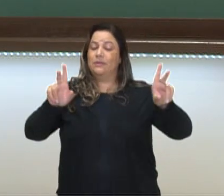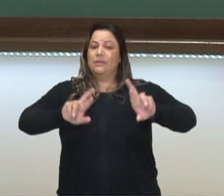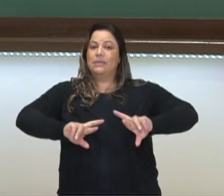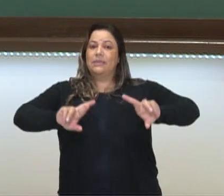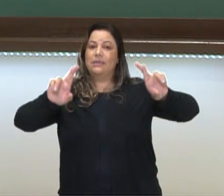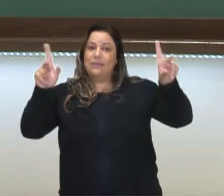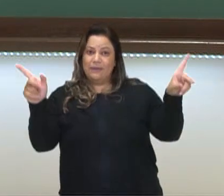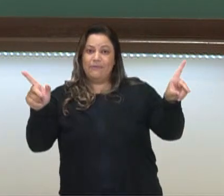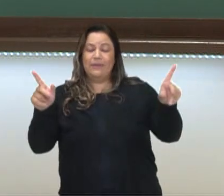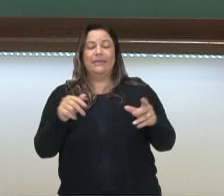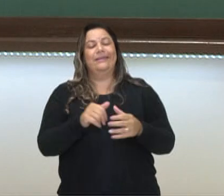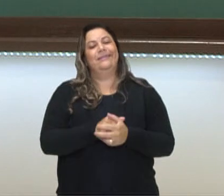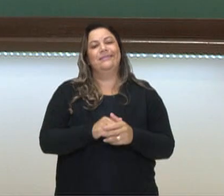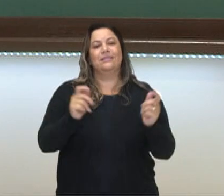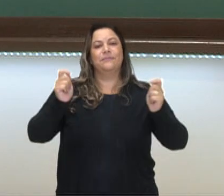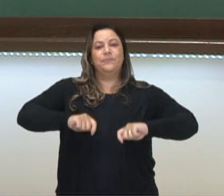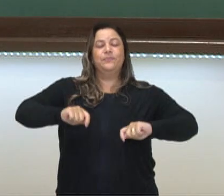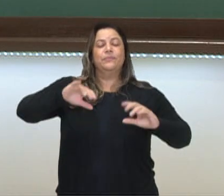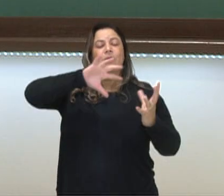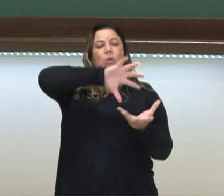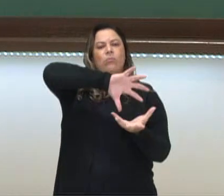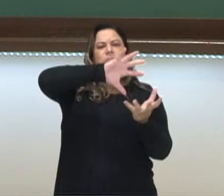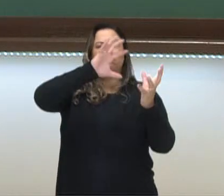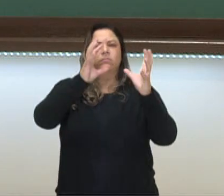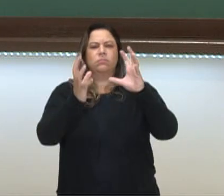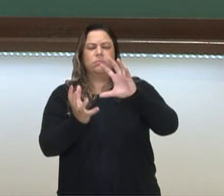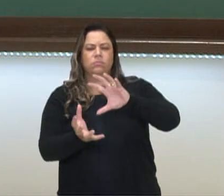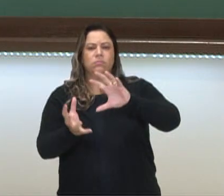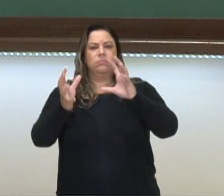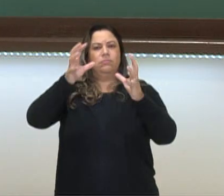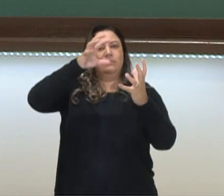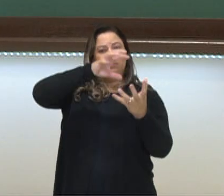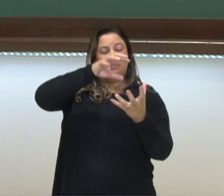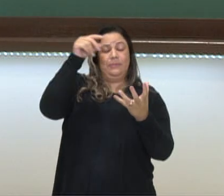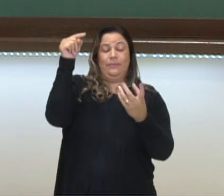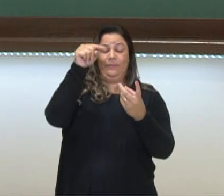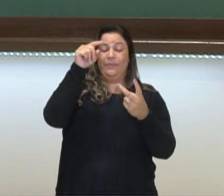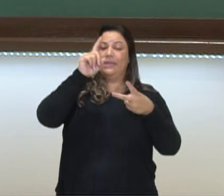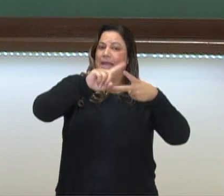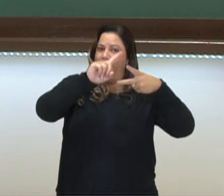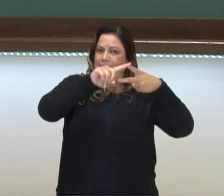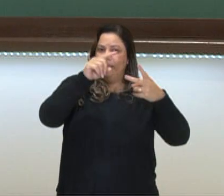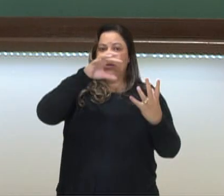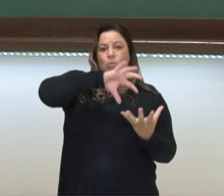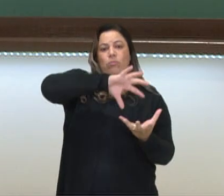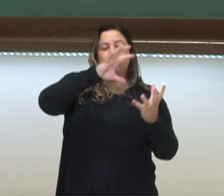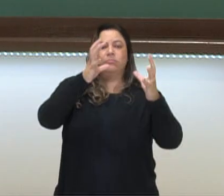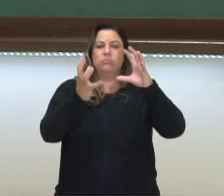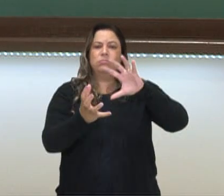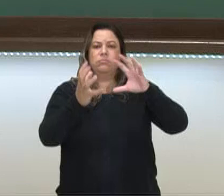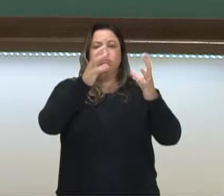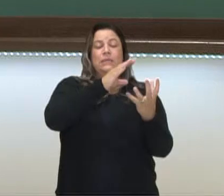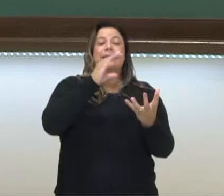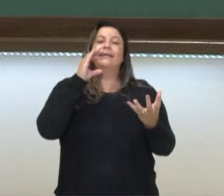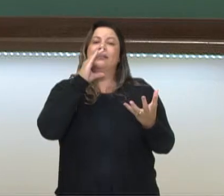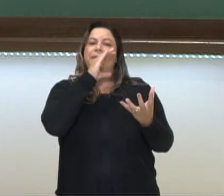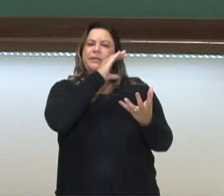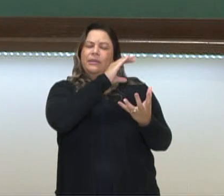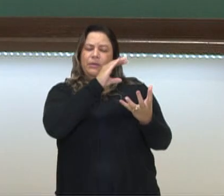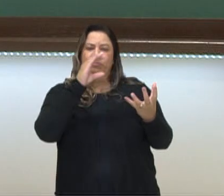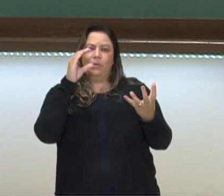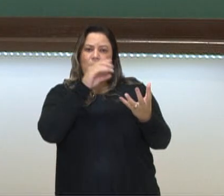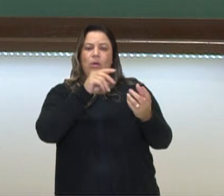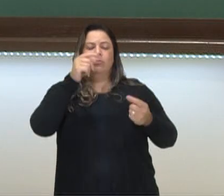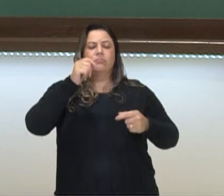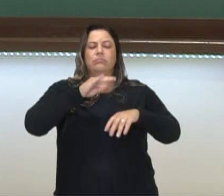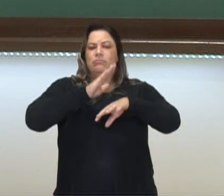Uma vez que o aquecimento global trata do aumento da temperatura do nosso planeta, que pode ser potencializado pela